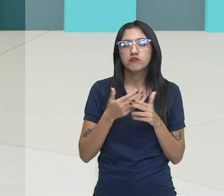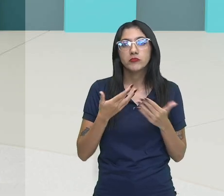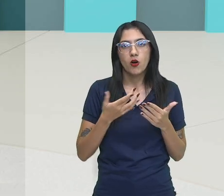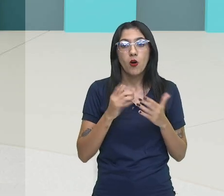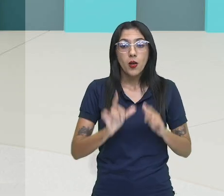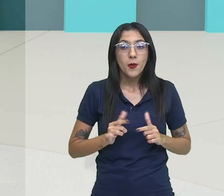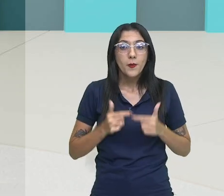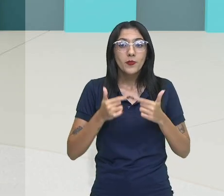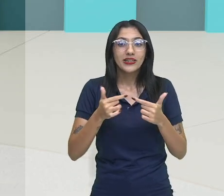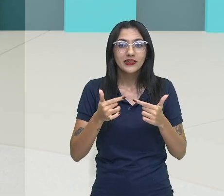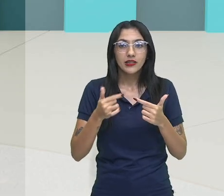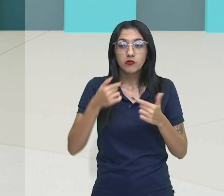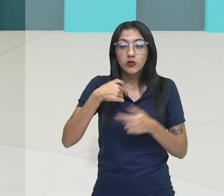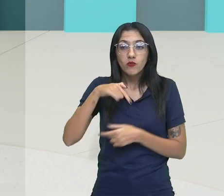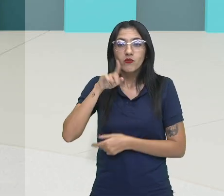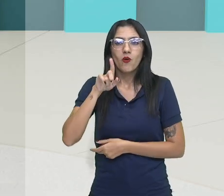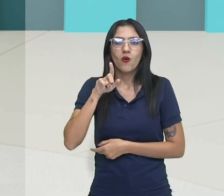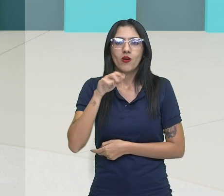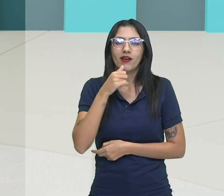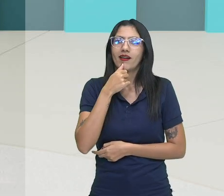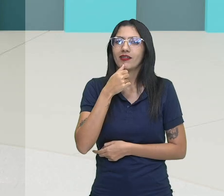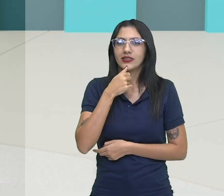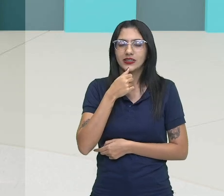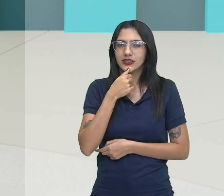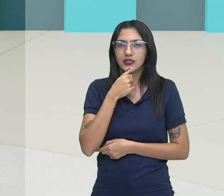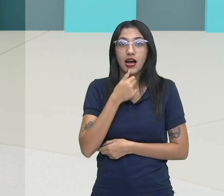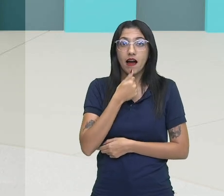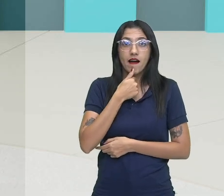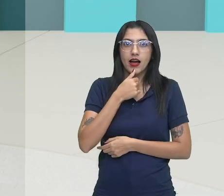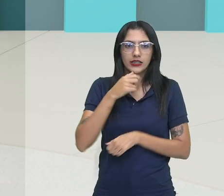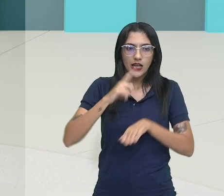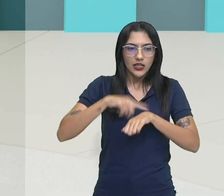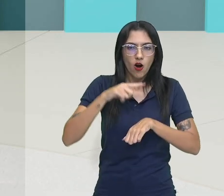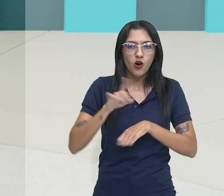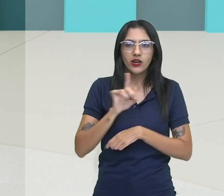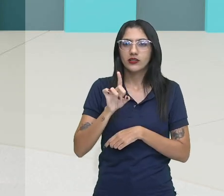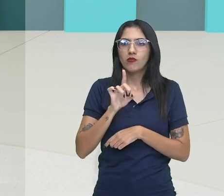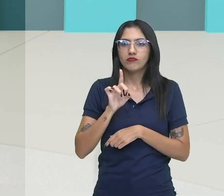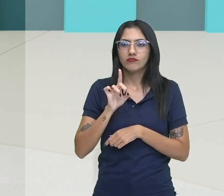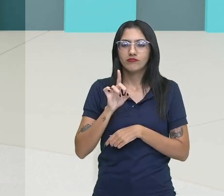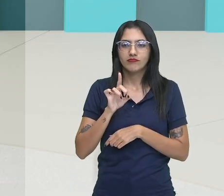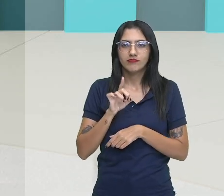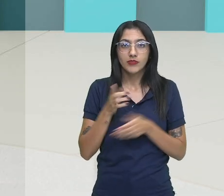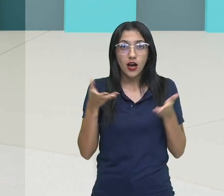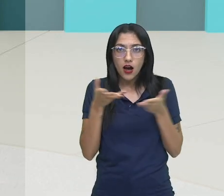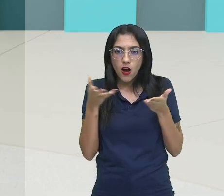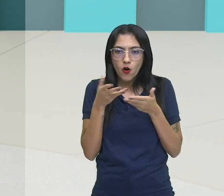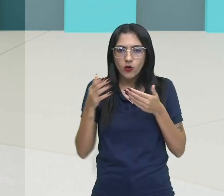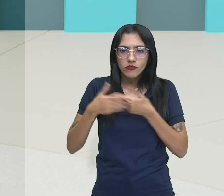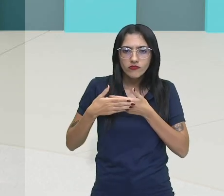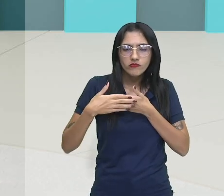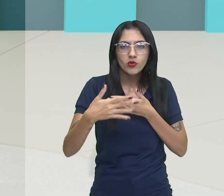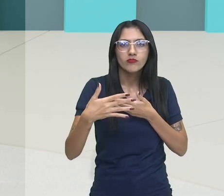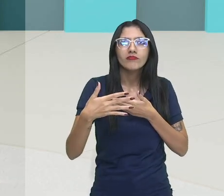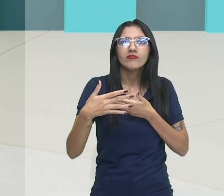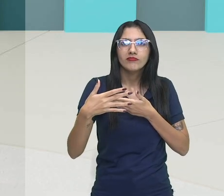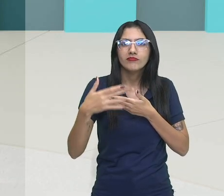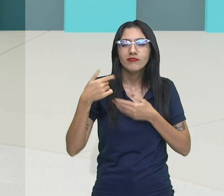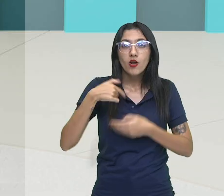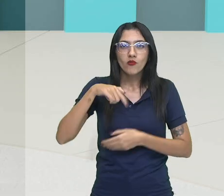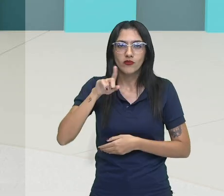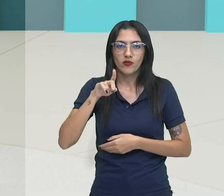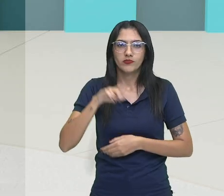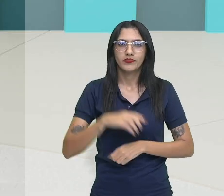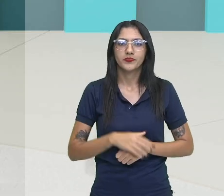vai acontecer daqui para frente. Não aconteceu, nem vai acontecer lá para trás. É daqui para frente, beleza? E